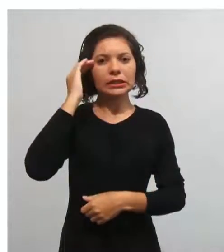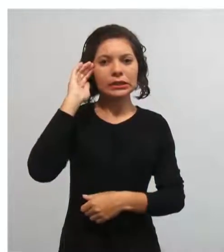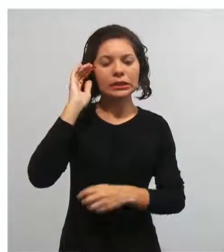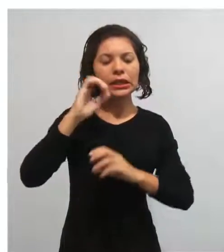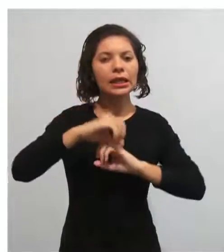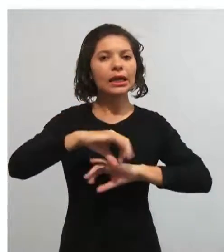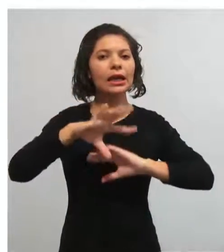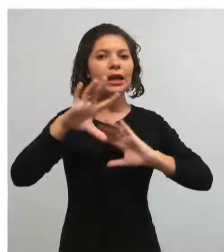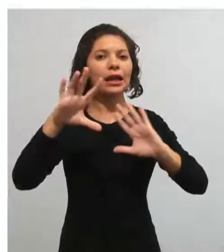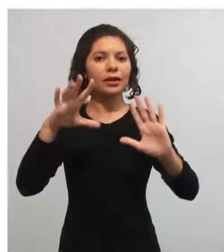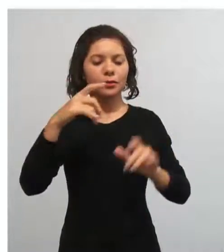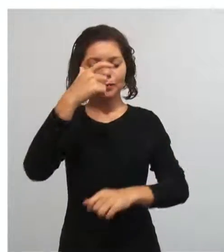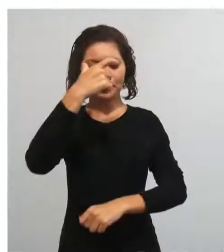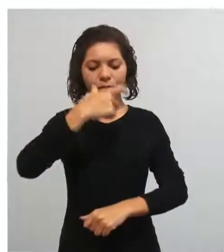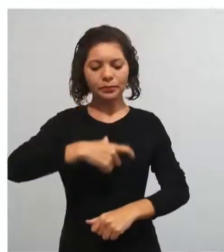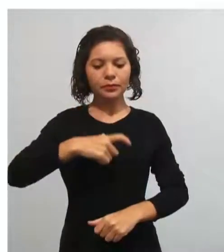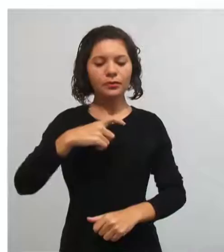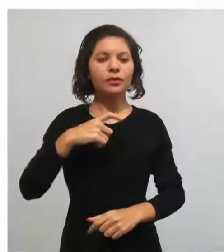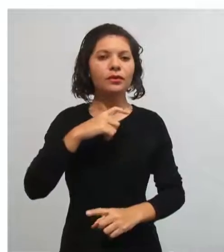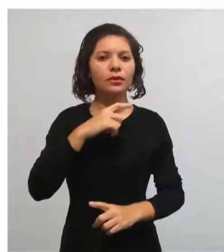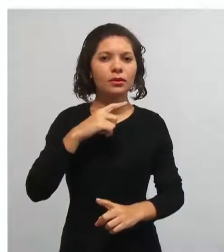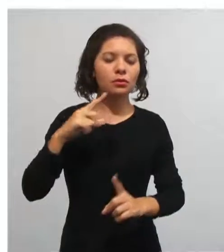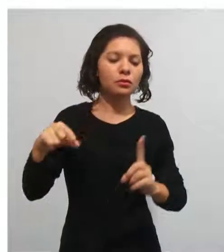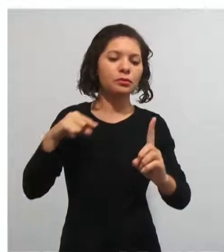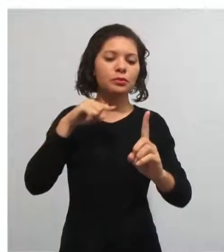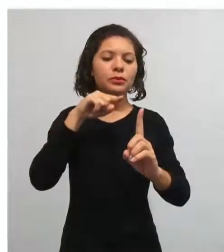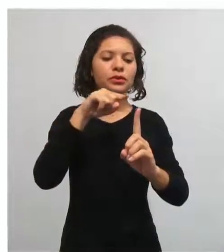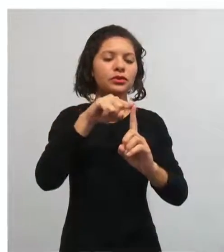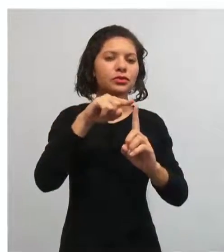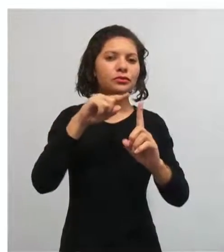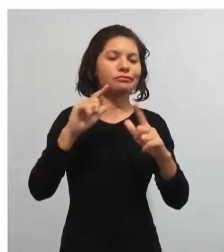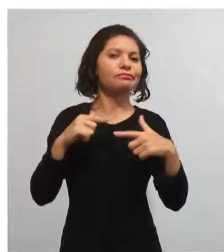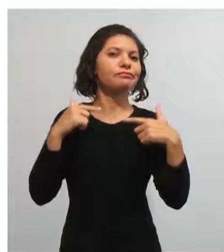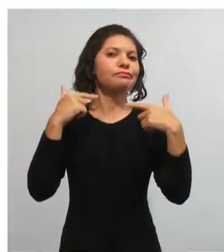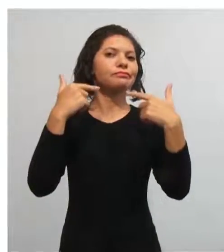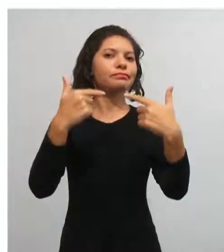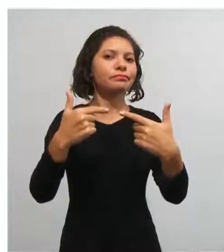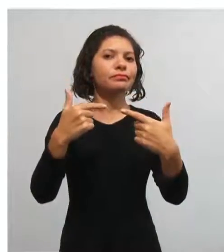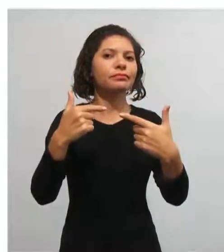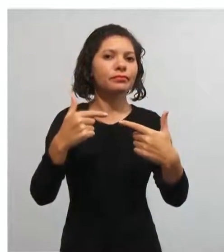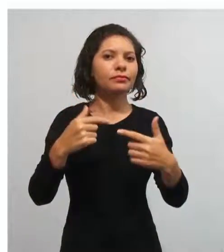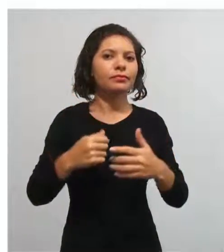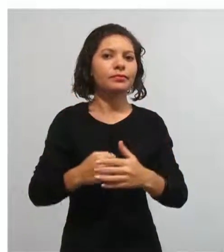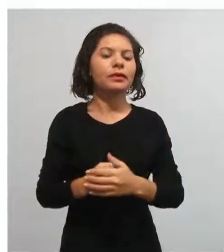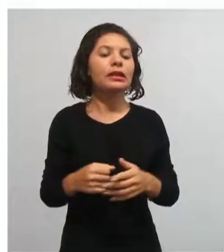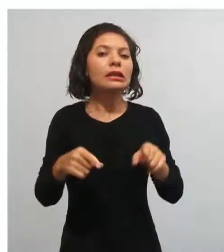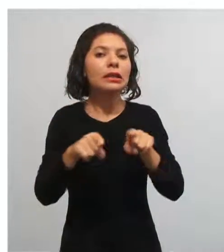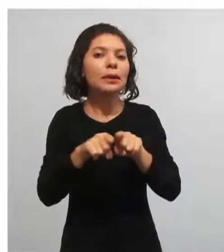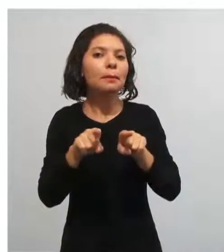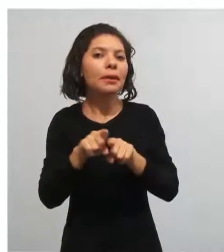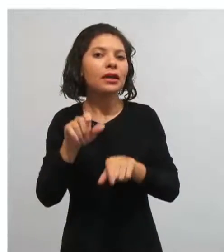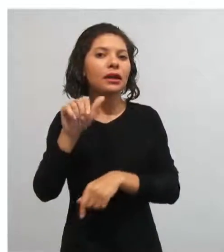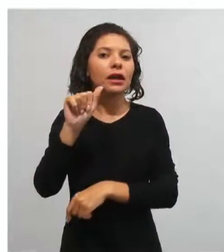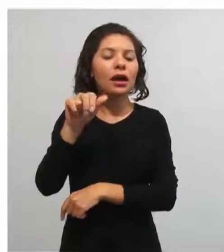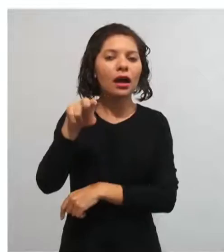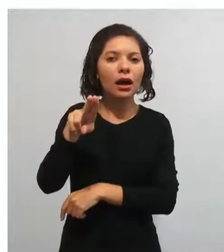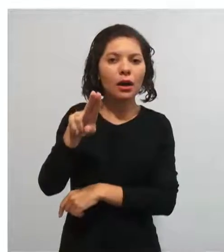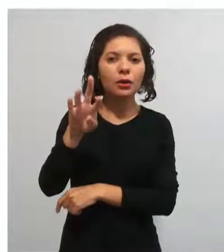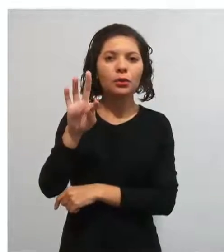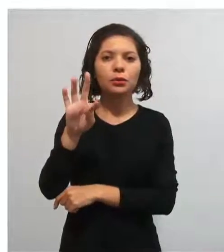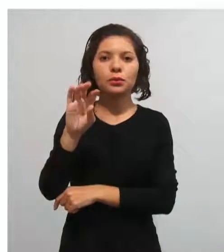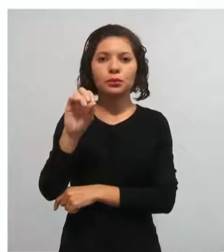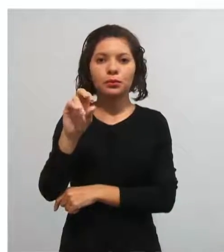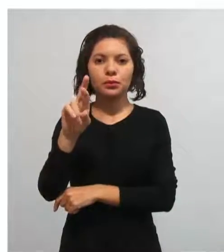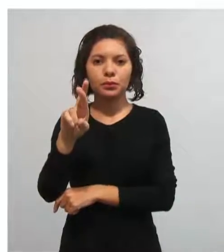papel atuante, não é passivo. E aí pode-se falar também em autoria nesse momento de construção